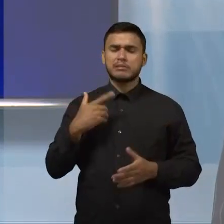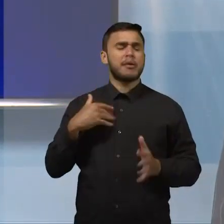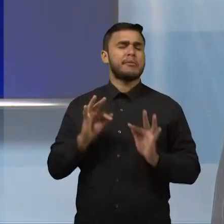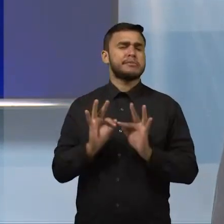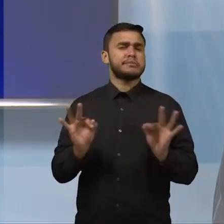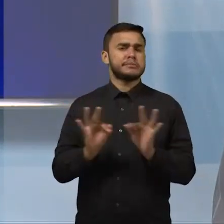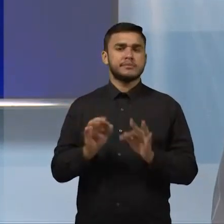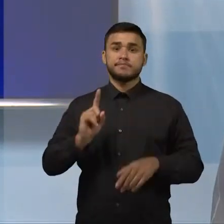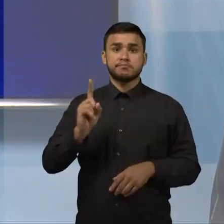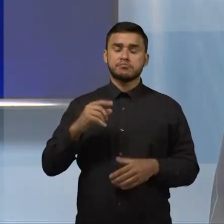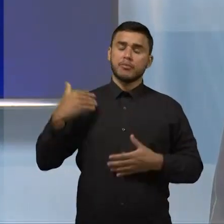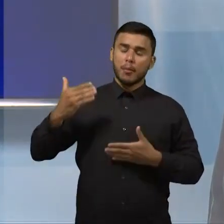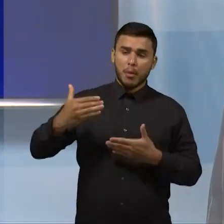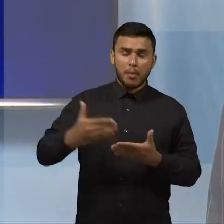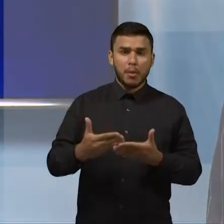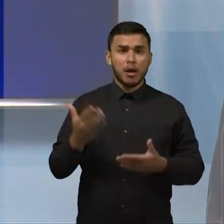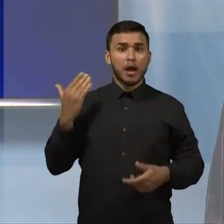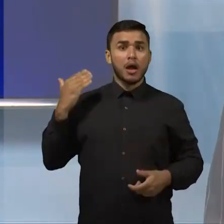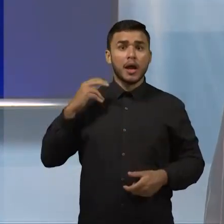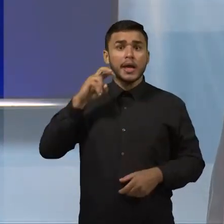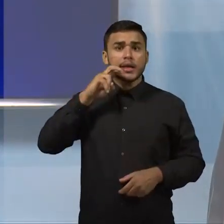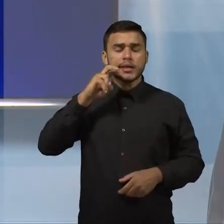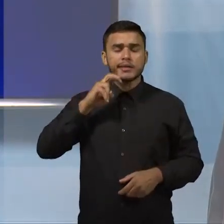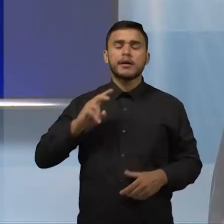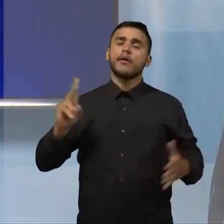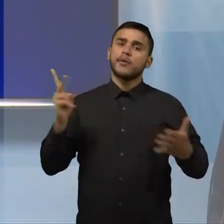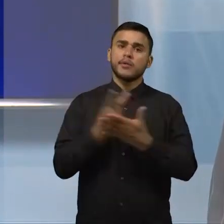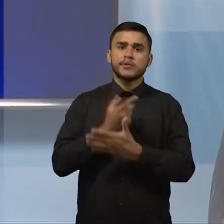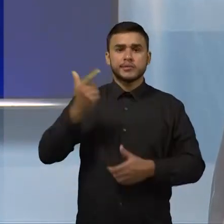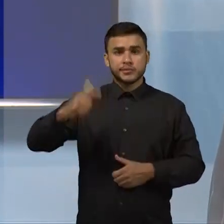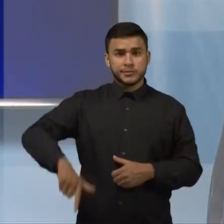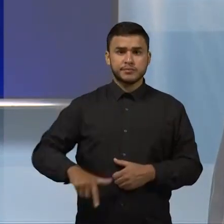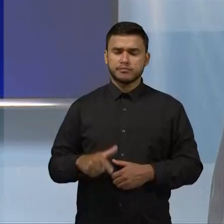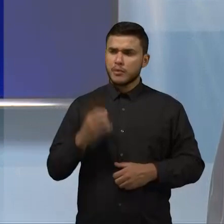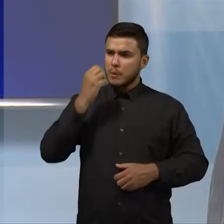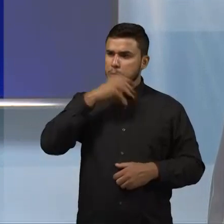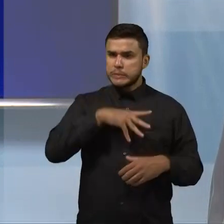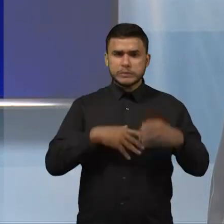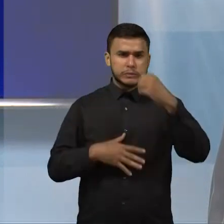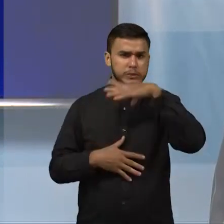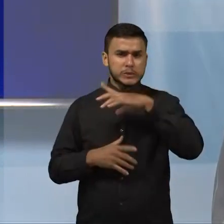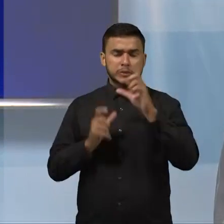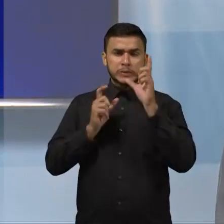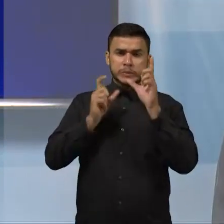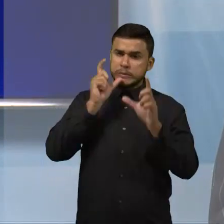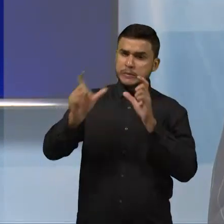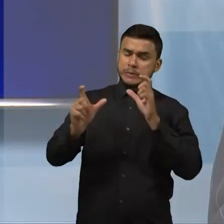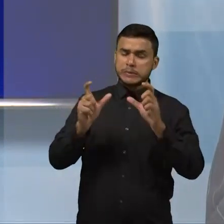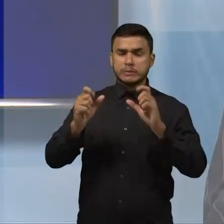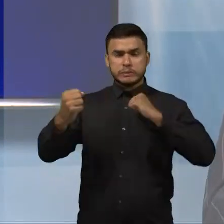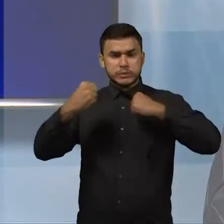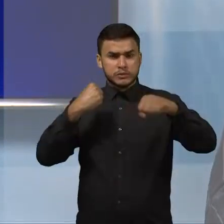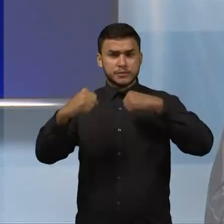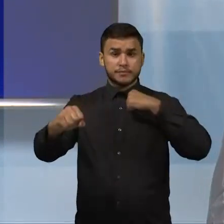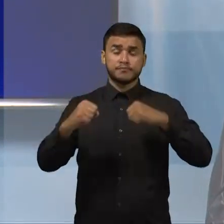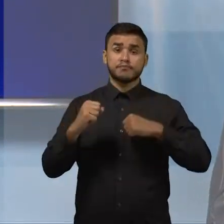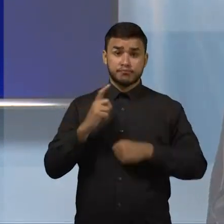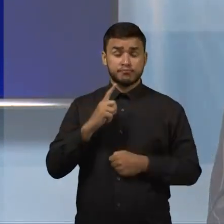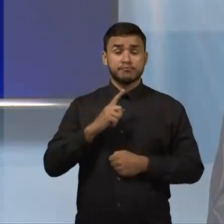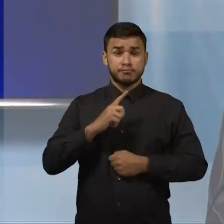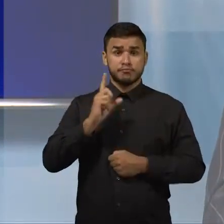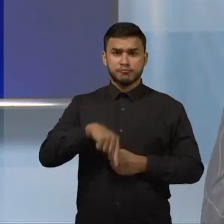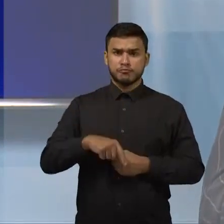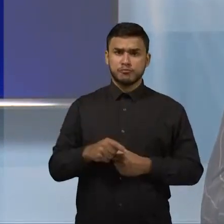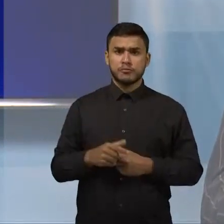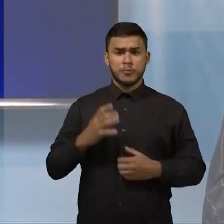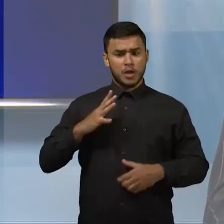Nos enganamos a todos. Na última quinta-feira, a sessão de agressão mútua e acusações as mais graves do